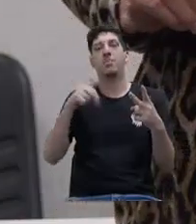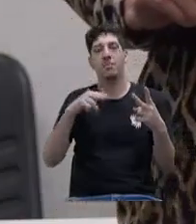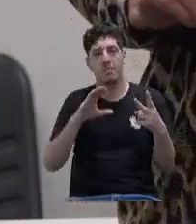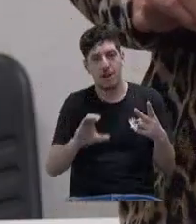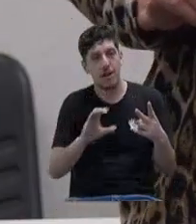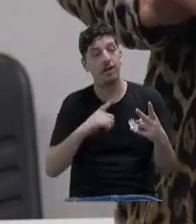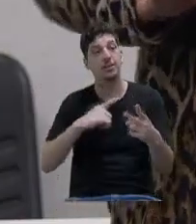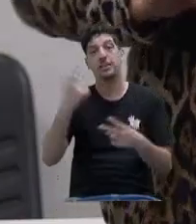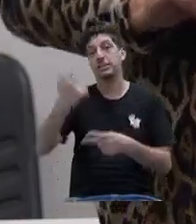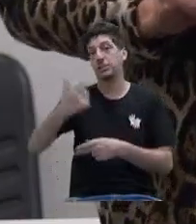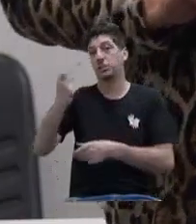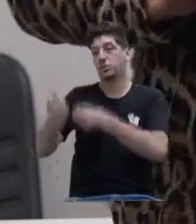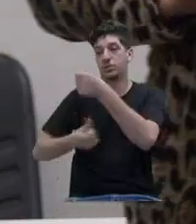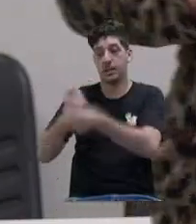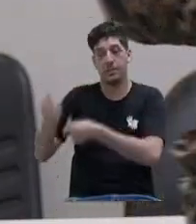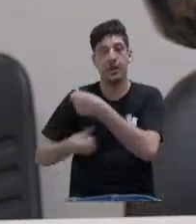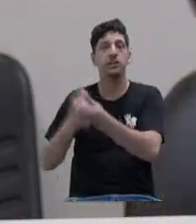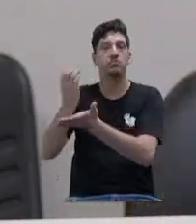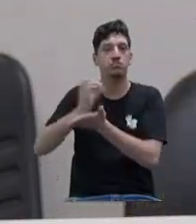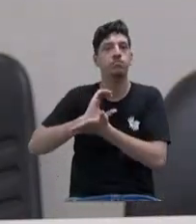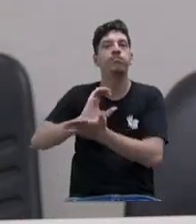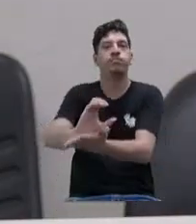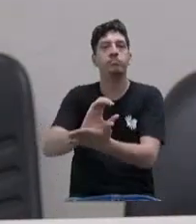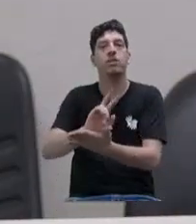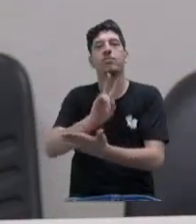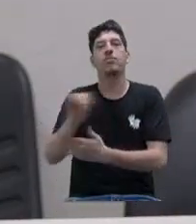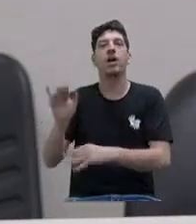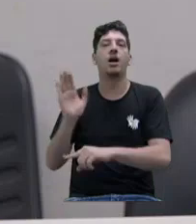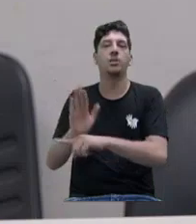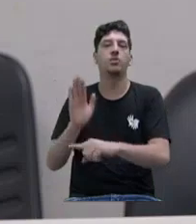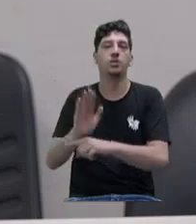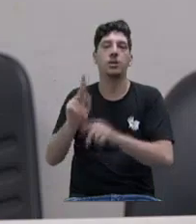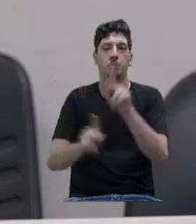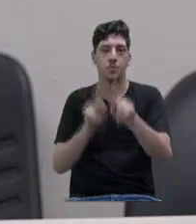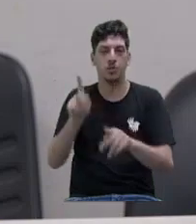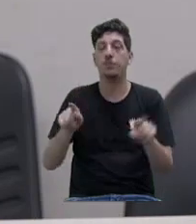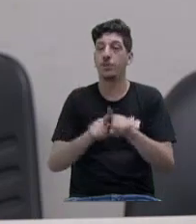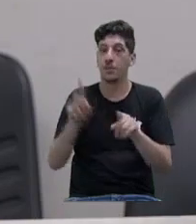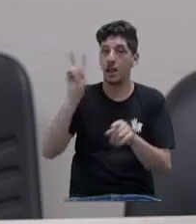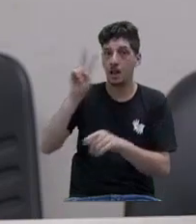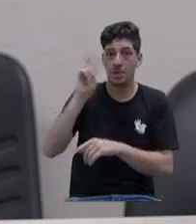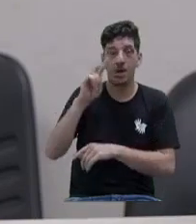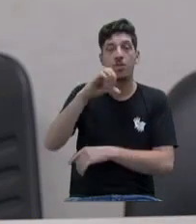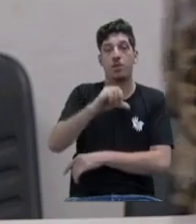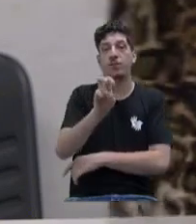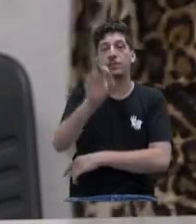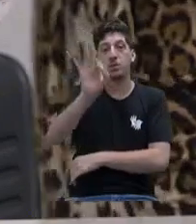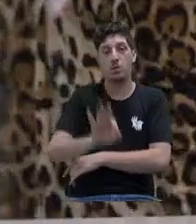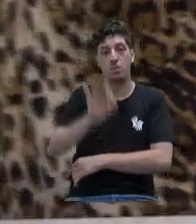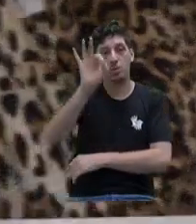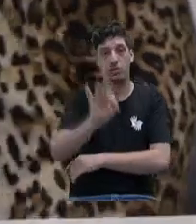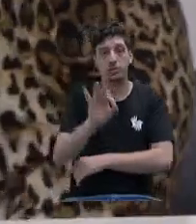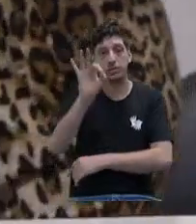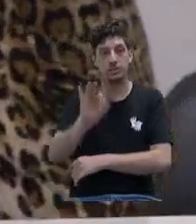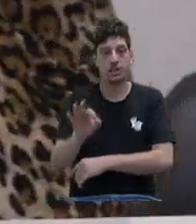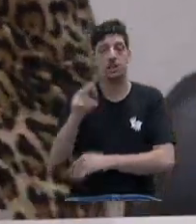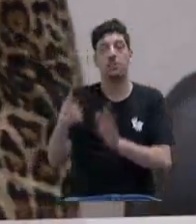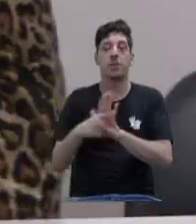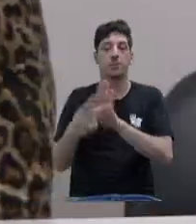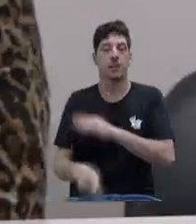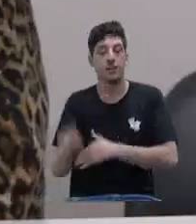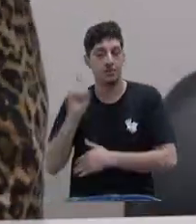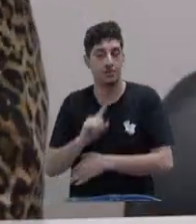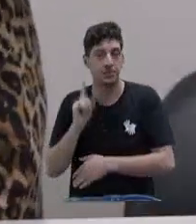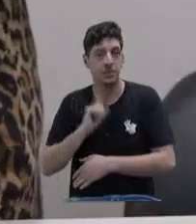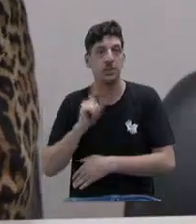mais efetividade para os povos, lembrando que 95% do fomento do estado de Minas